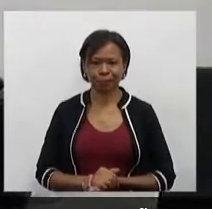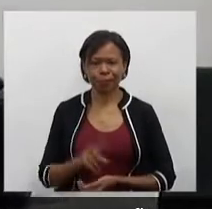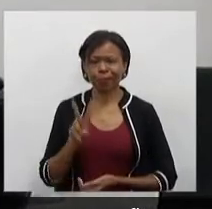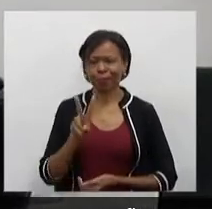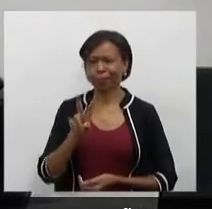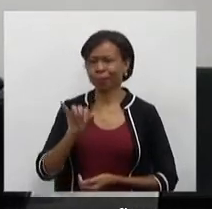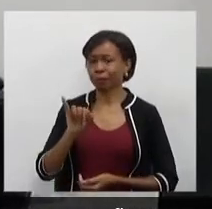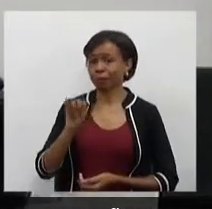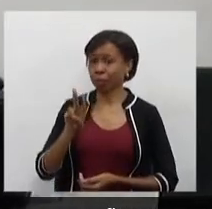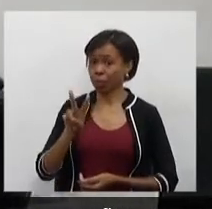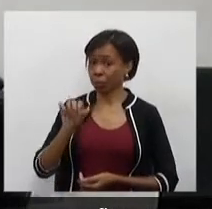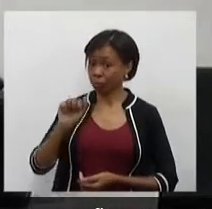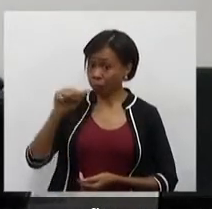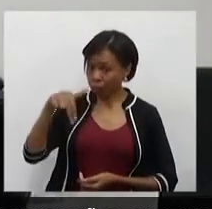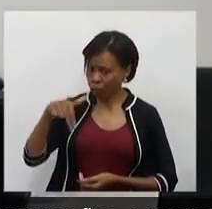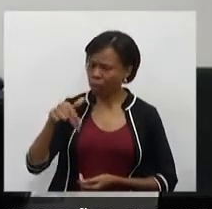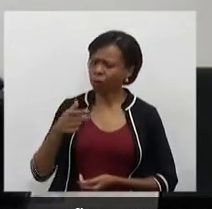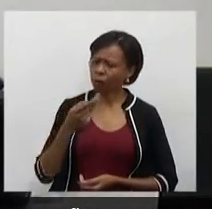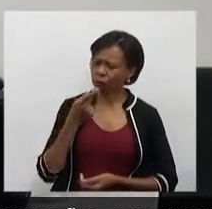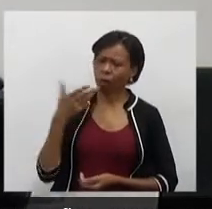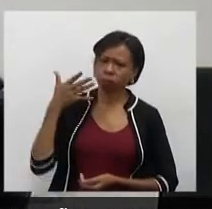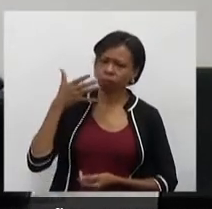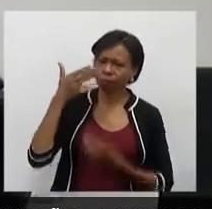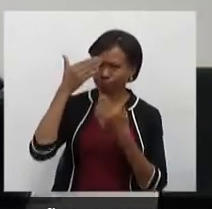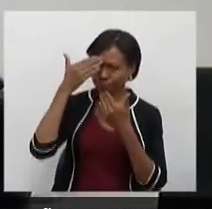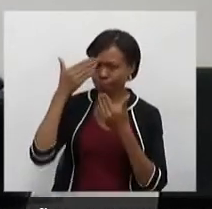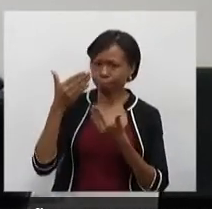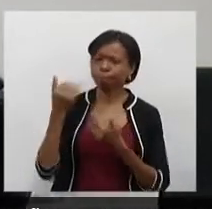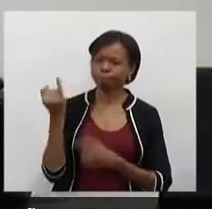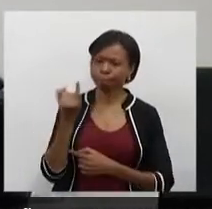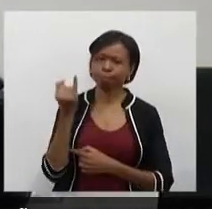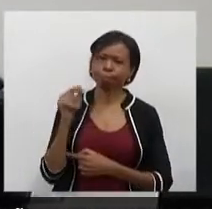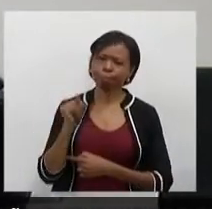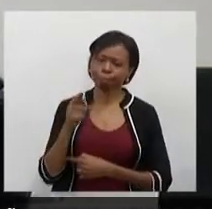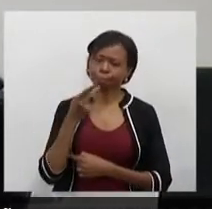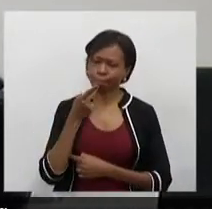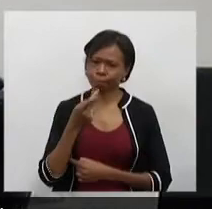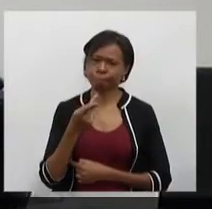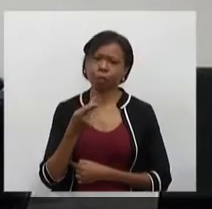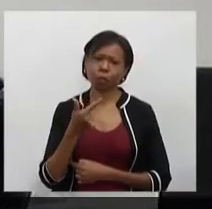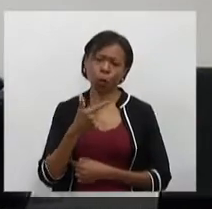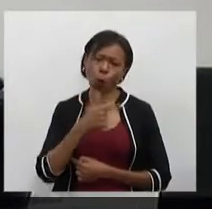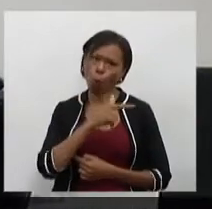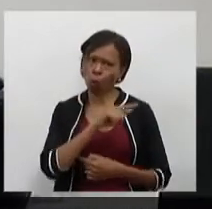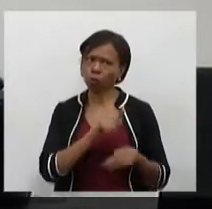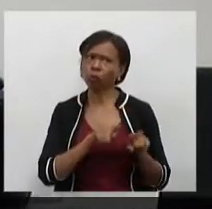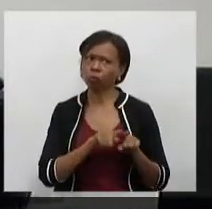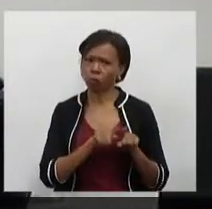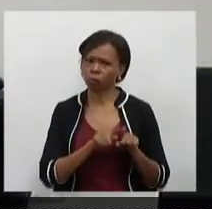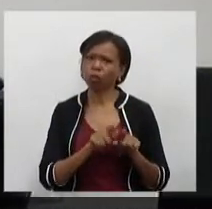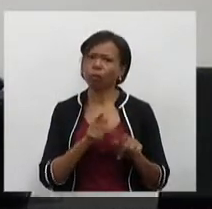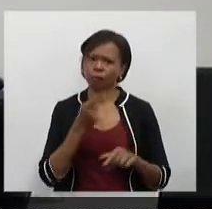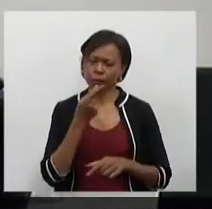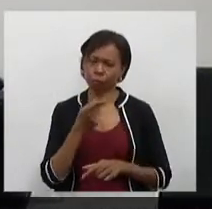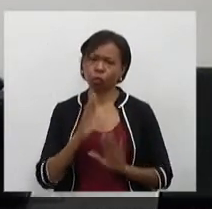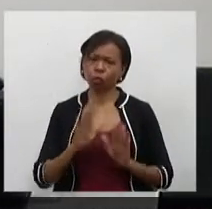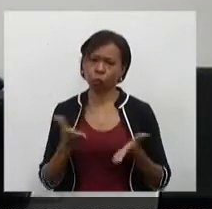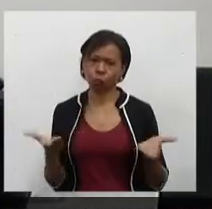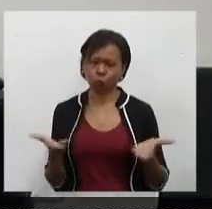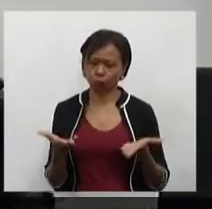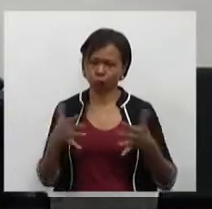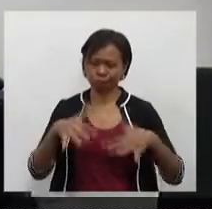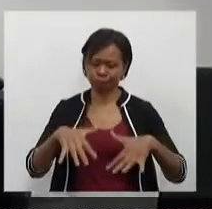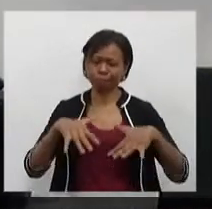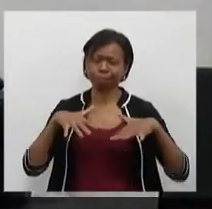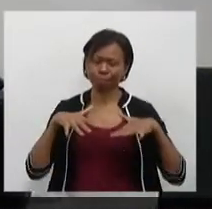fala, importante colocação trazida aí por você e por outros, né, que fizeram uso da palavra aqui nessa audiência.